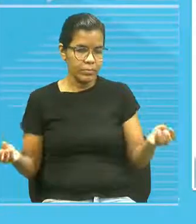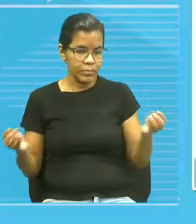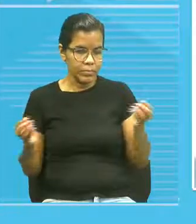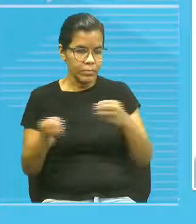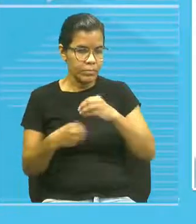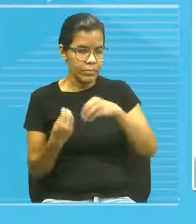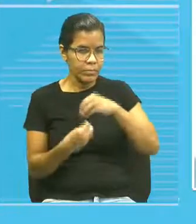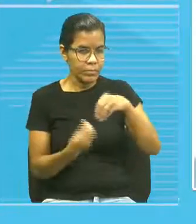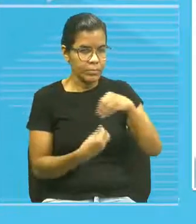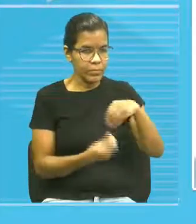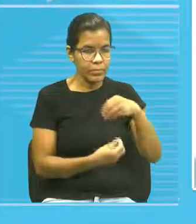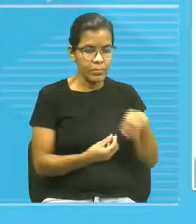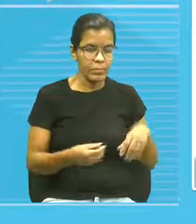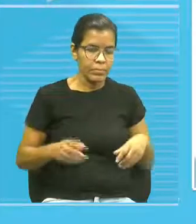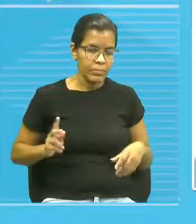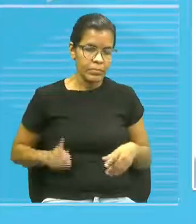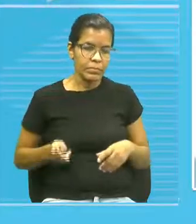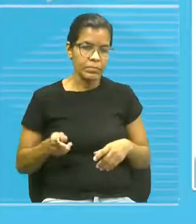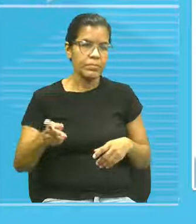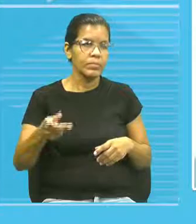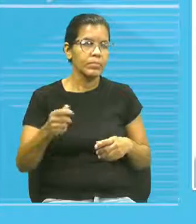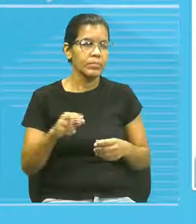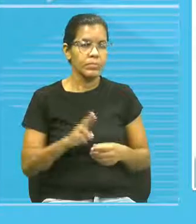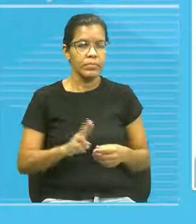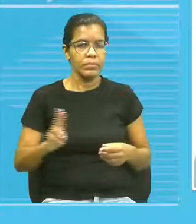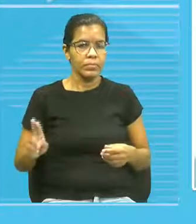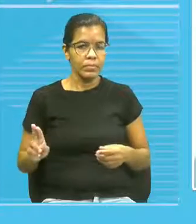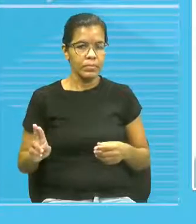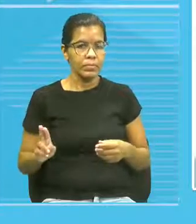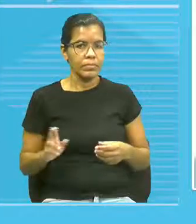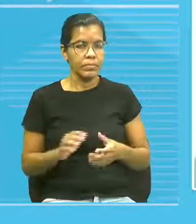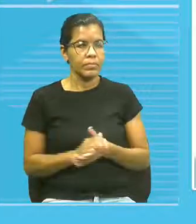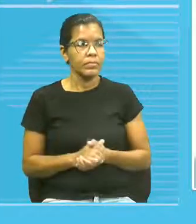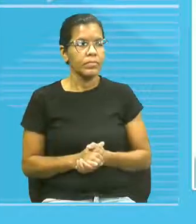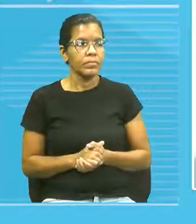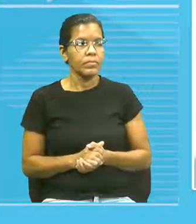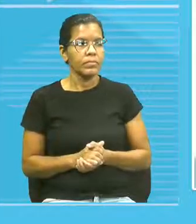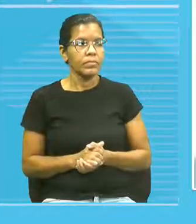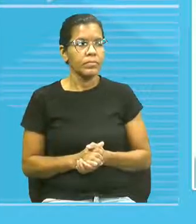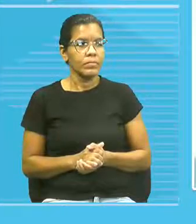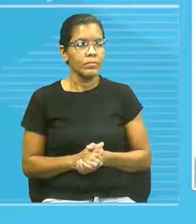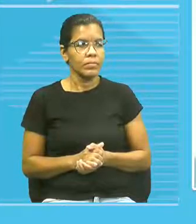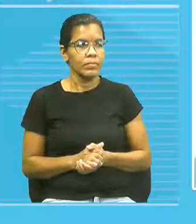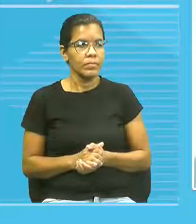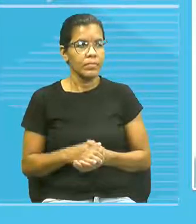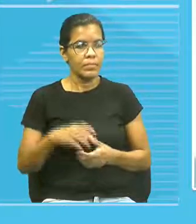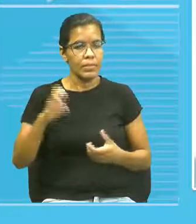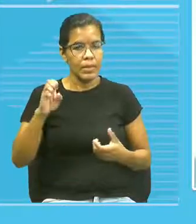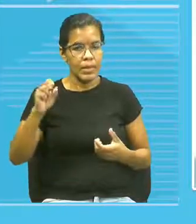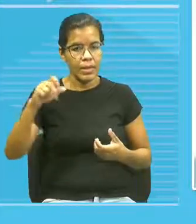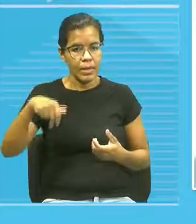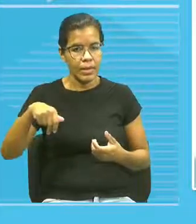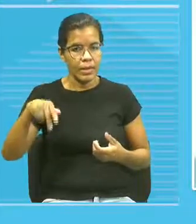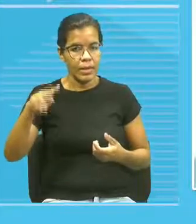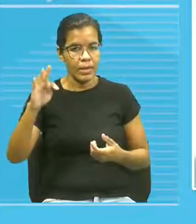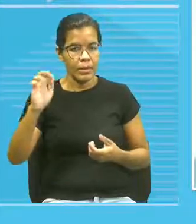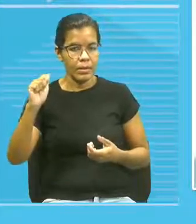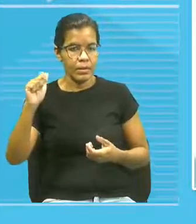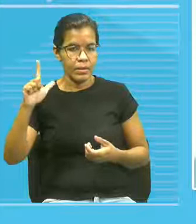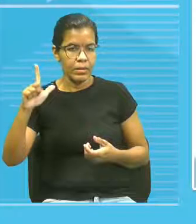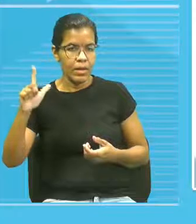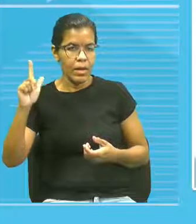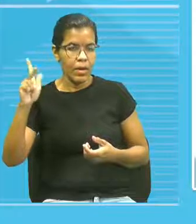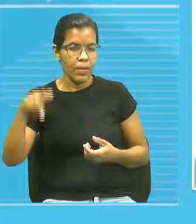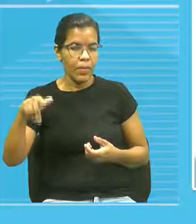uma pressão constante, a gente chama de entalpia, que é